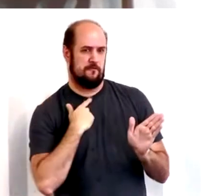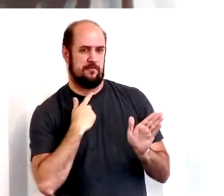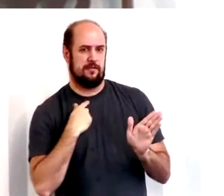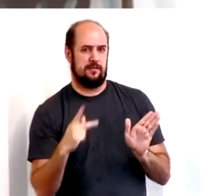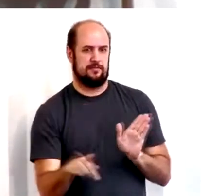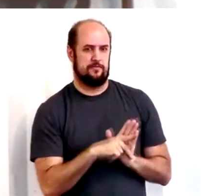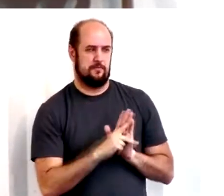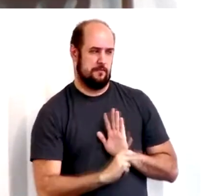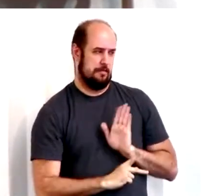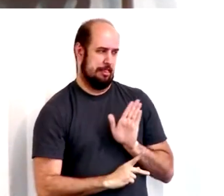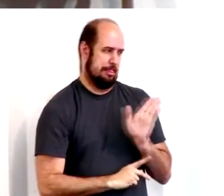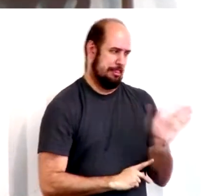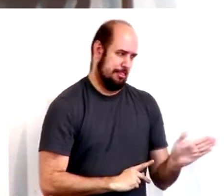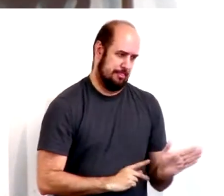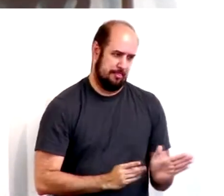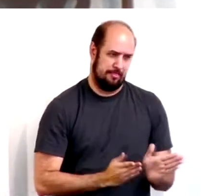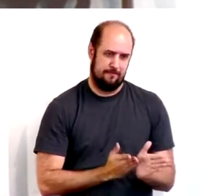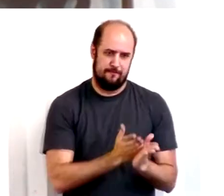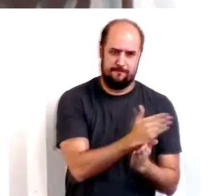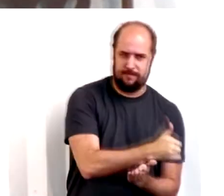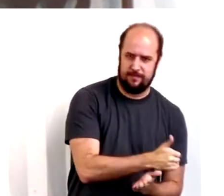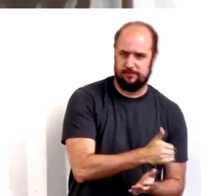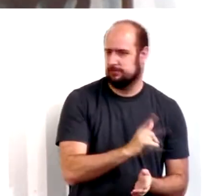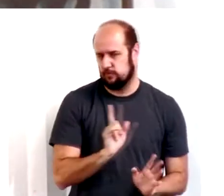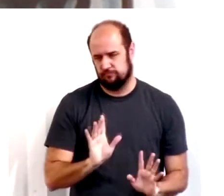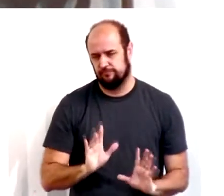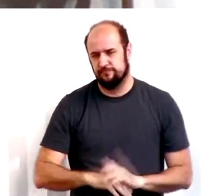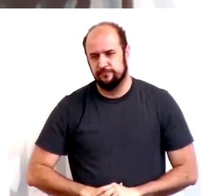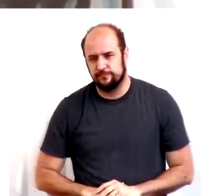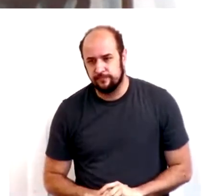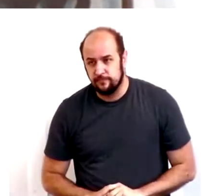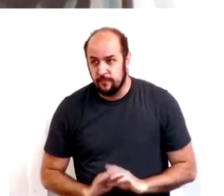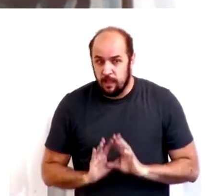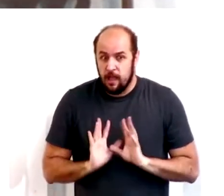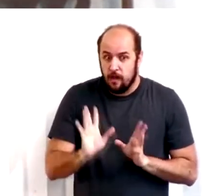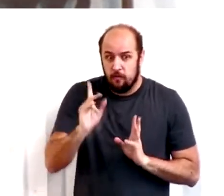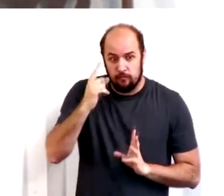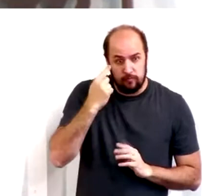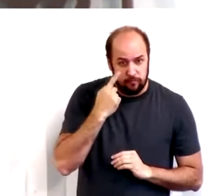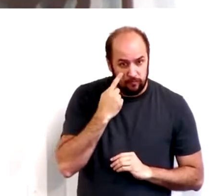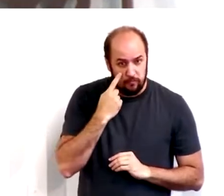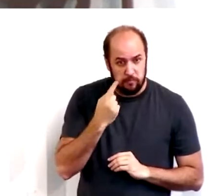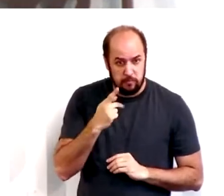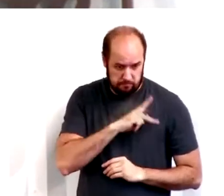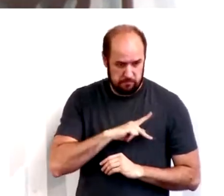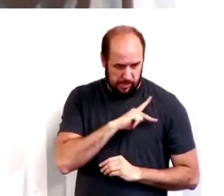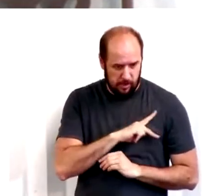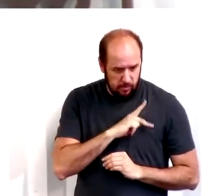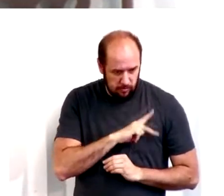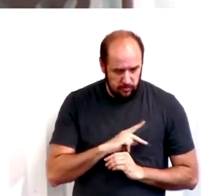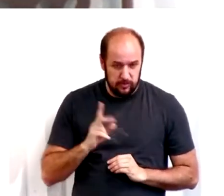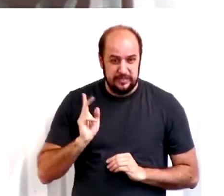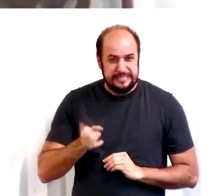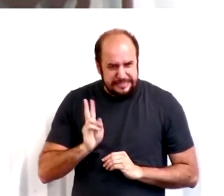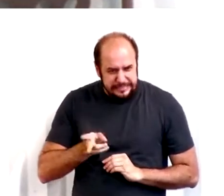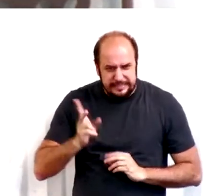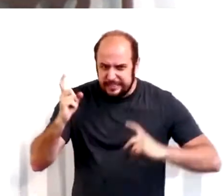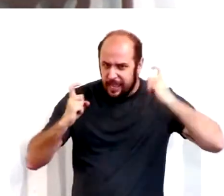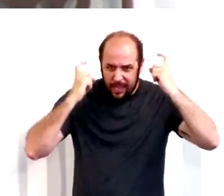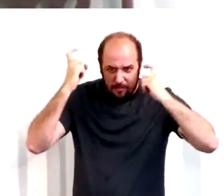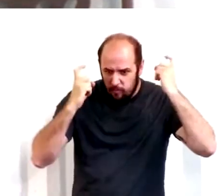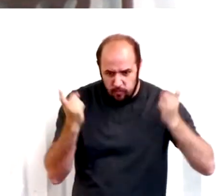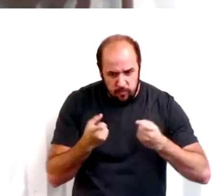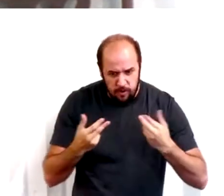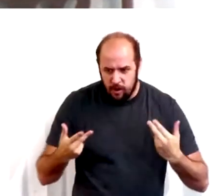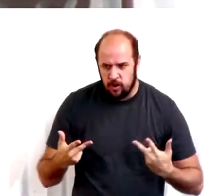vontade dEle. Em segundo, nós vemos aqui a preocupação que ele tinha com as igrejas que ele plantava.